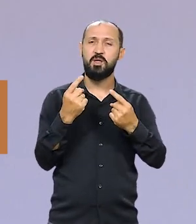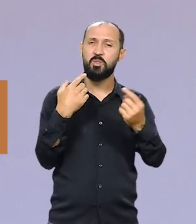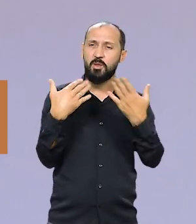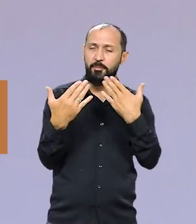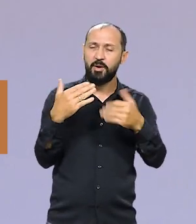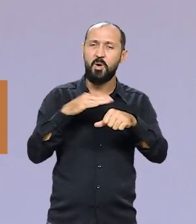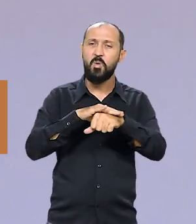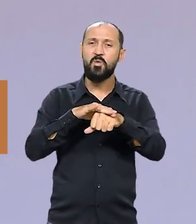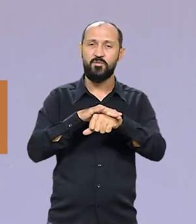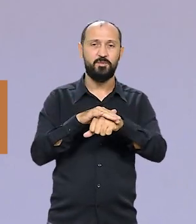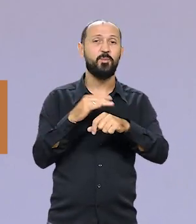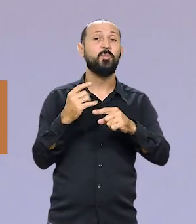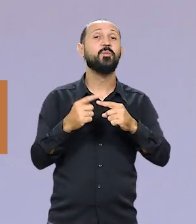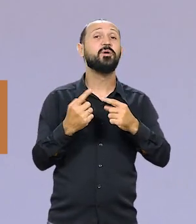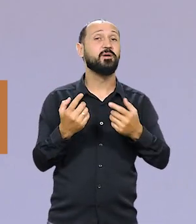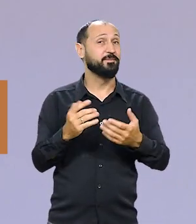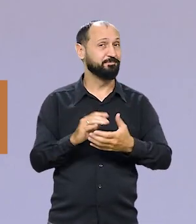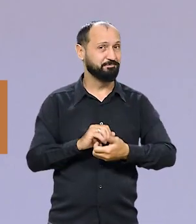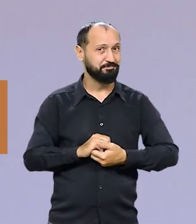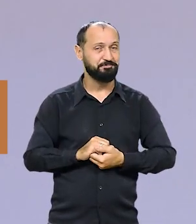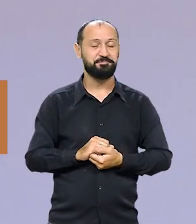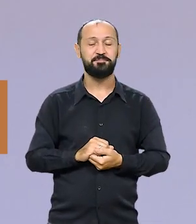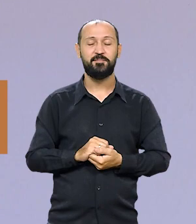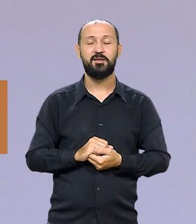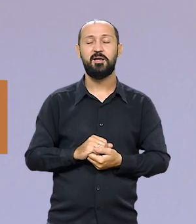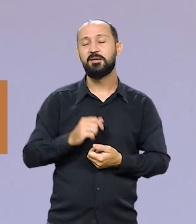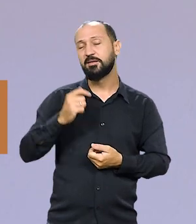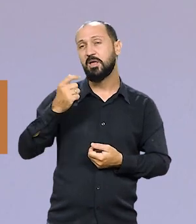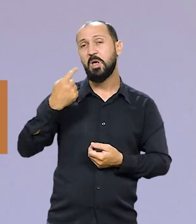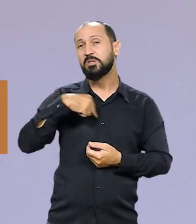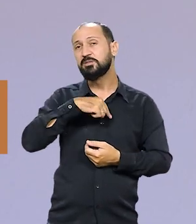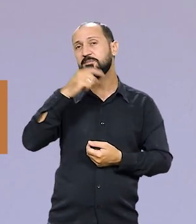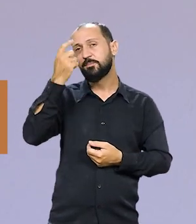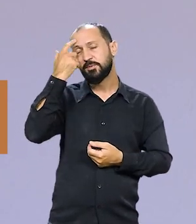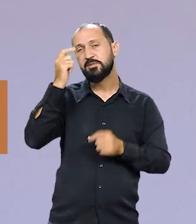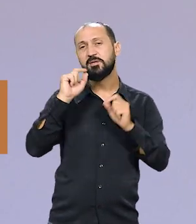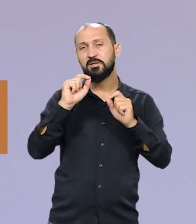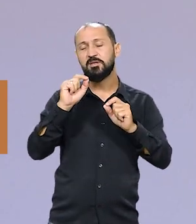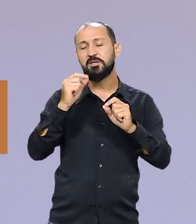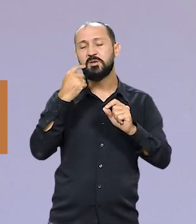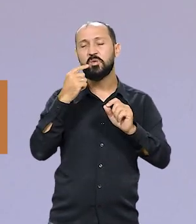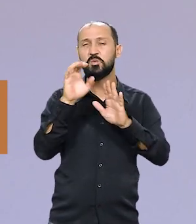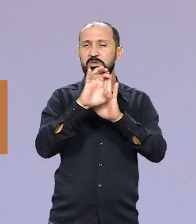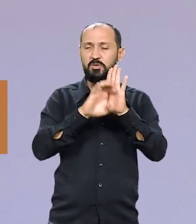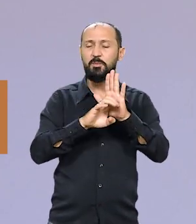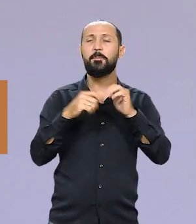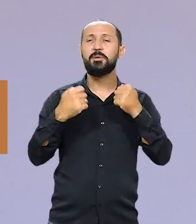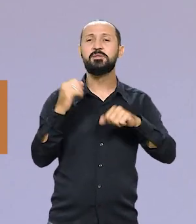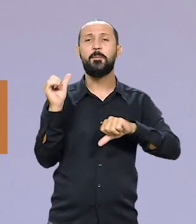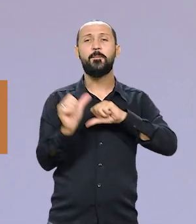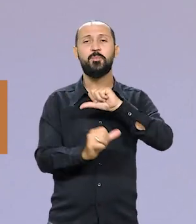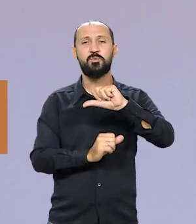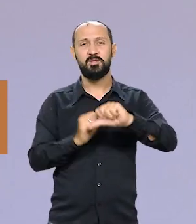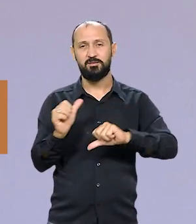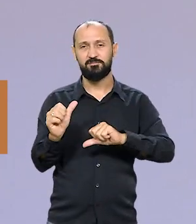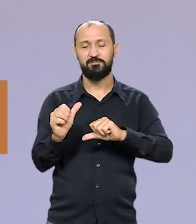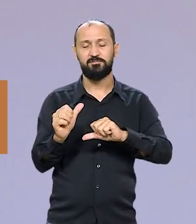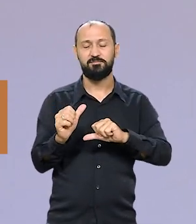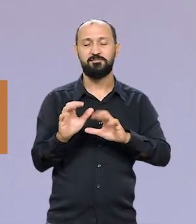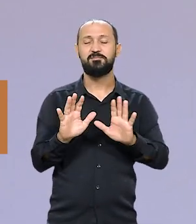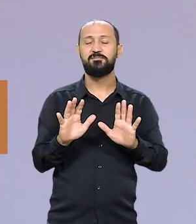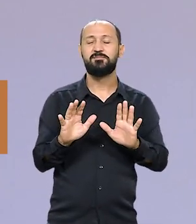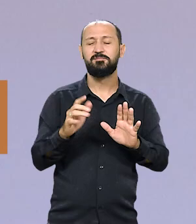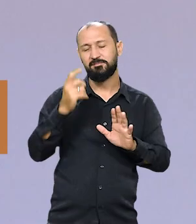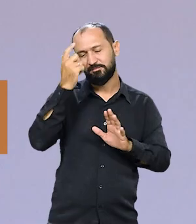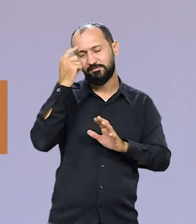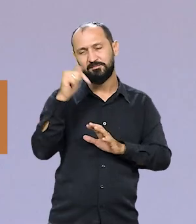e conversas. Por quê? Porque a gente acha que o Estatuto precisa ser mudado, né? E normalmente a